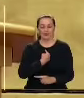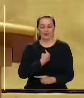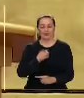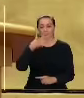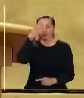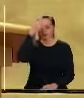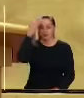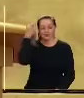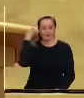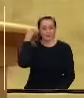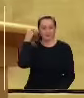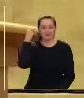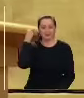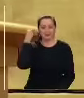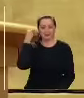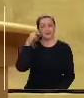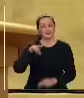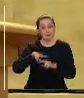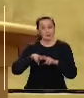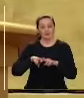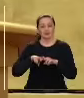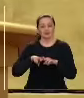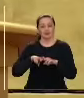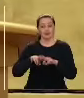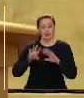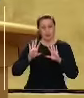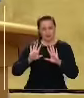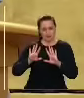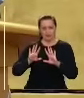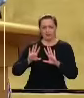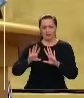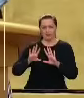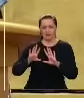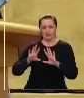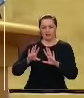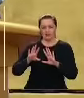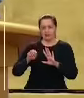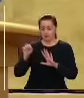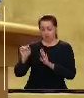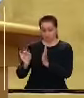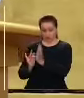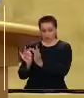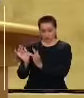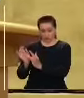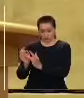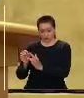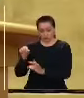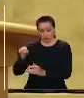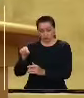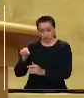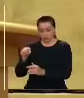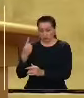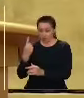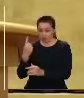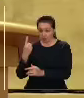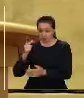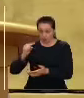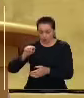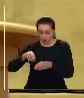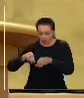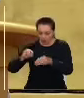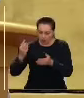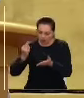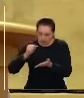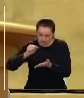Mas aquilo que o dedo dele, que era o dedo de Deus também, o dedo de Jesus, escreveu na terra, certamente era